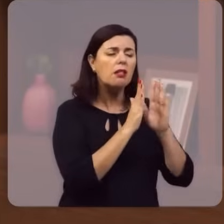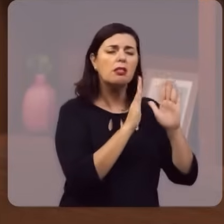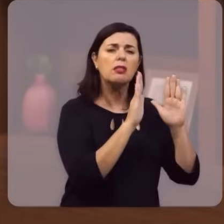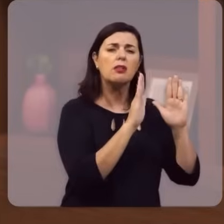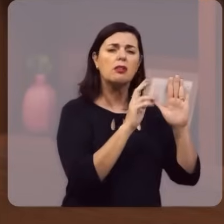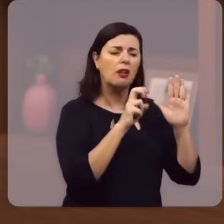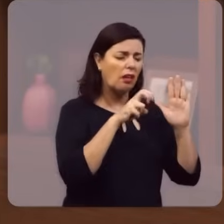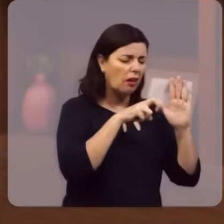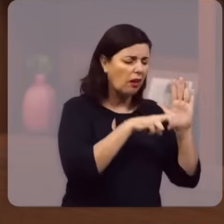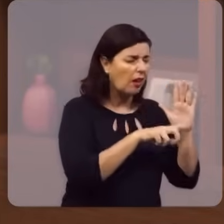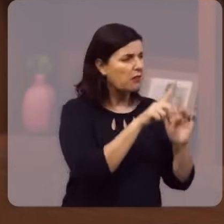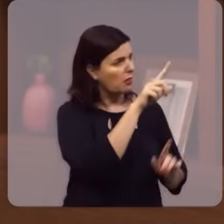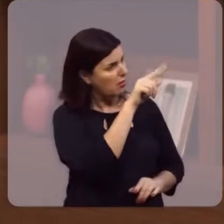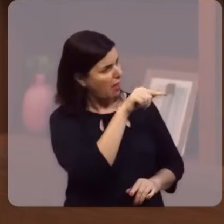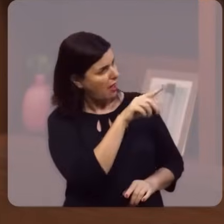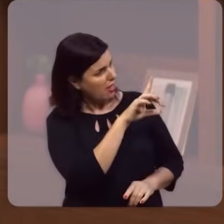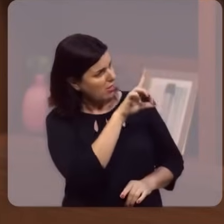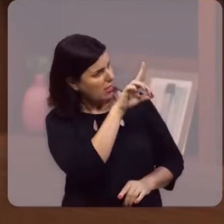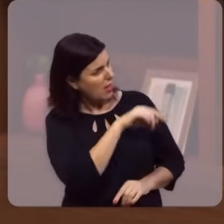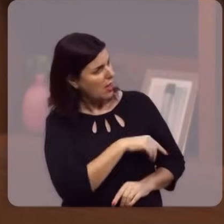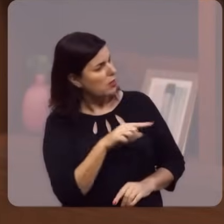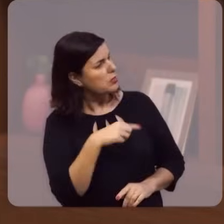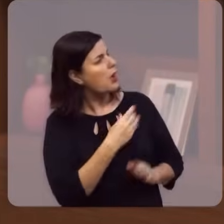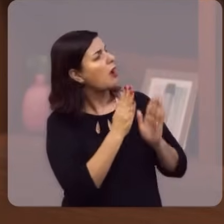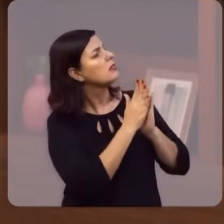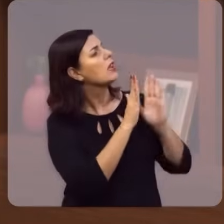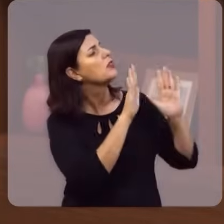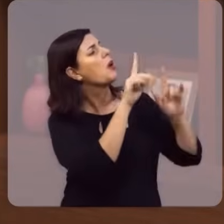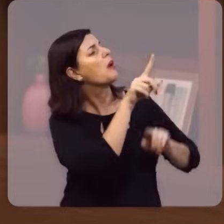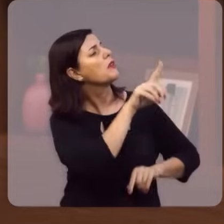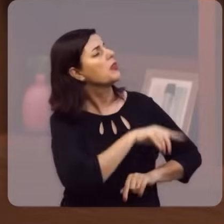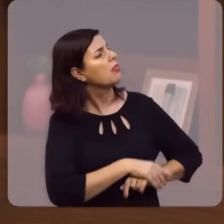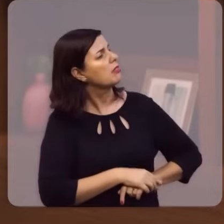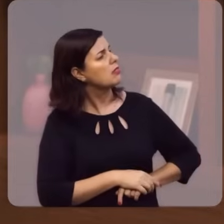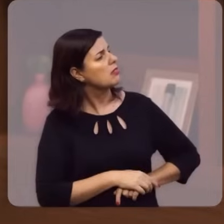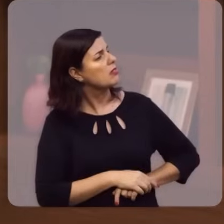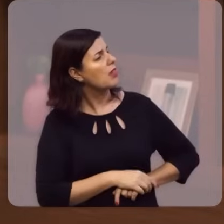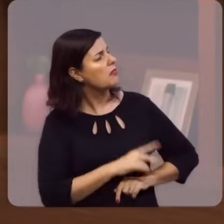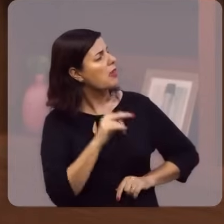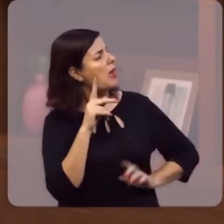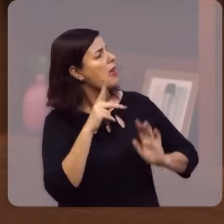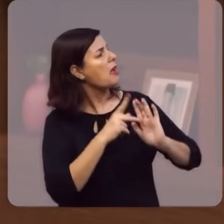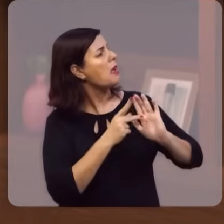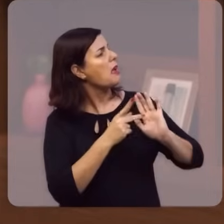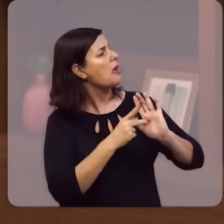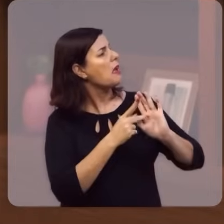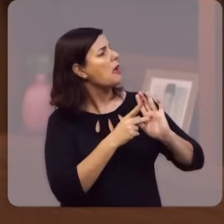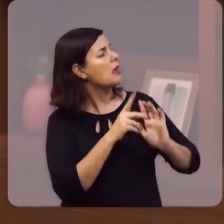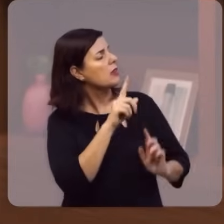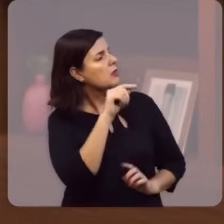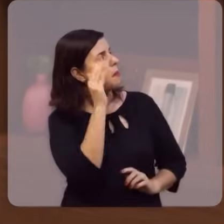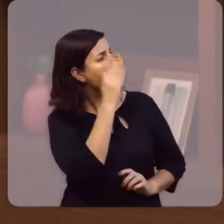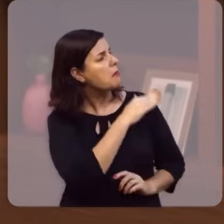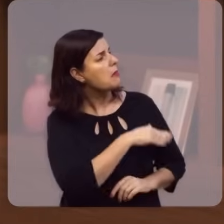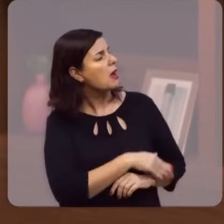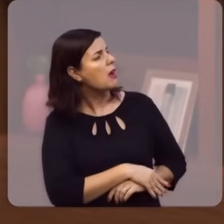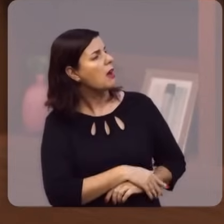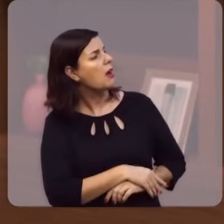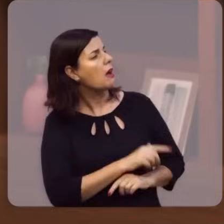adorá-lo dizendo se é Deus estamos aqui te adorando de forma viu